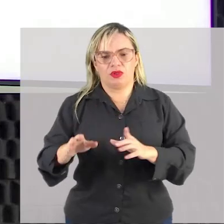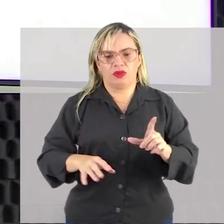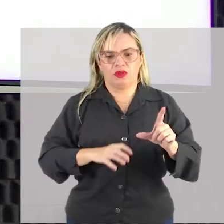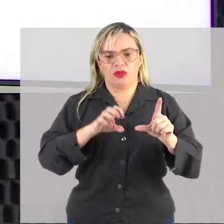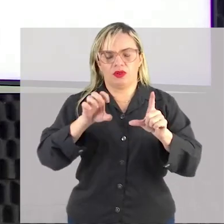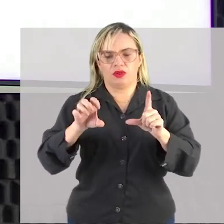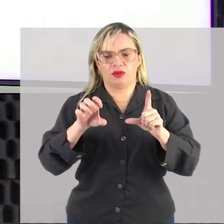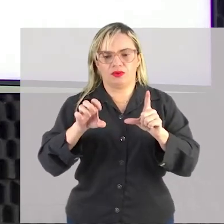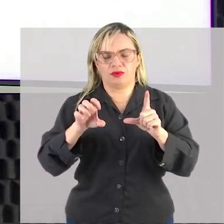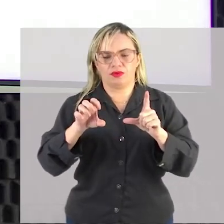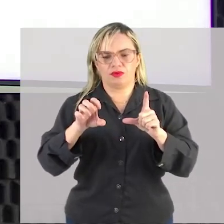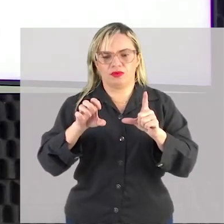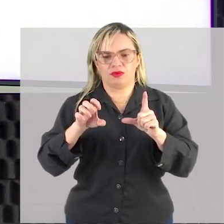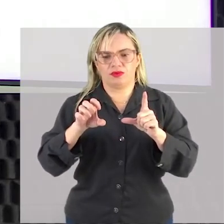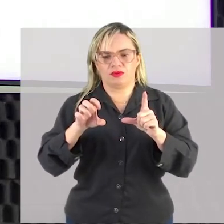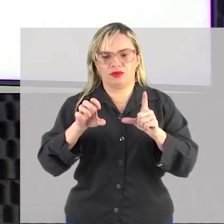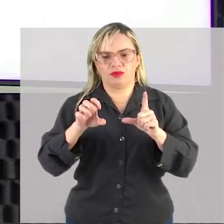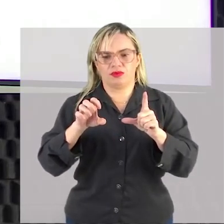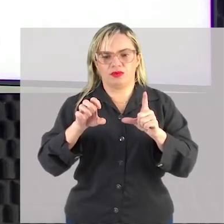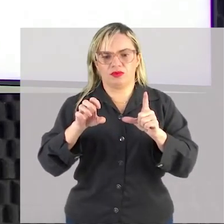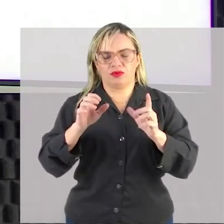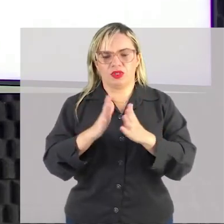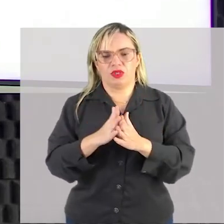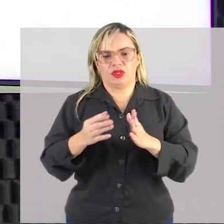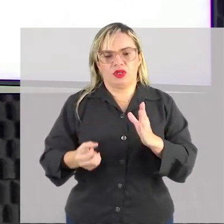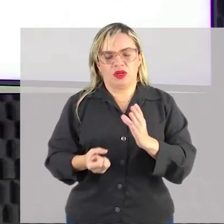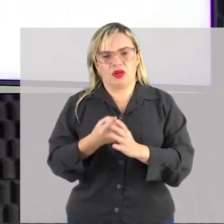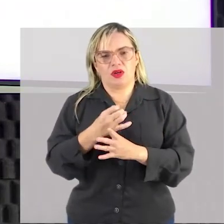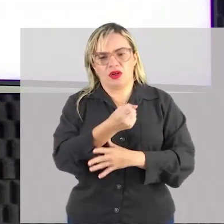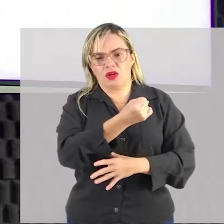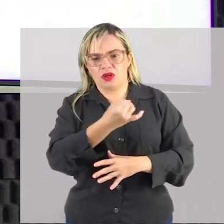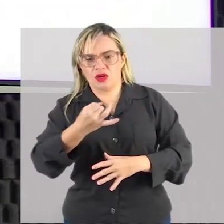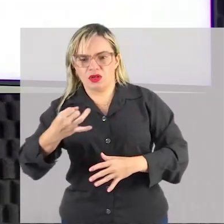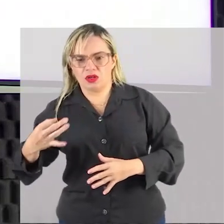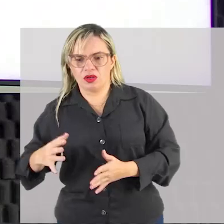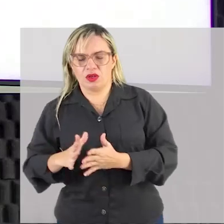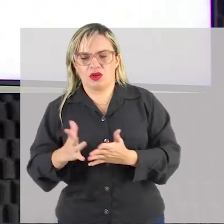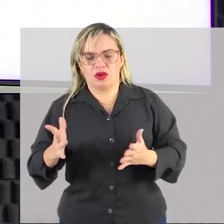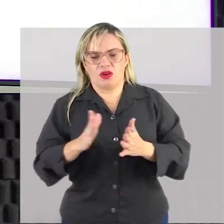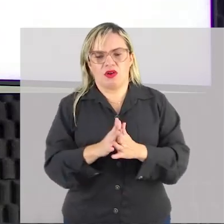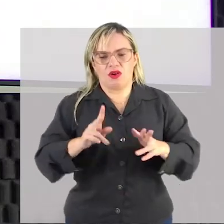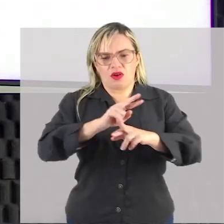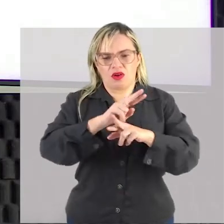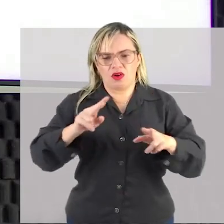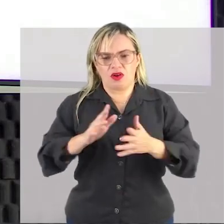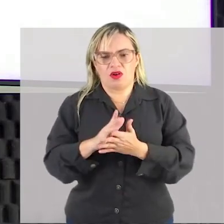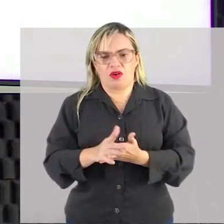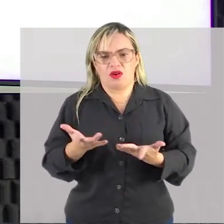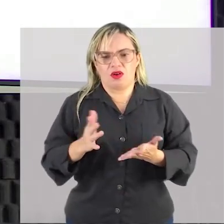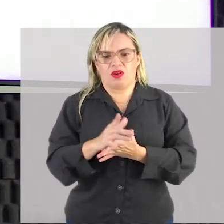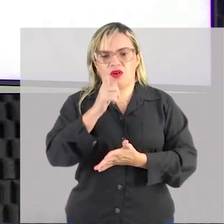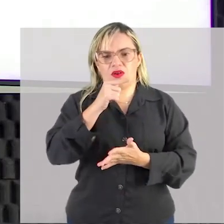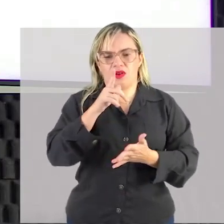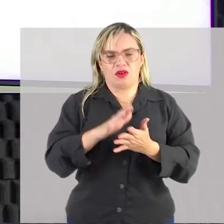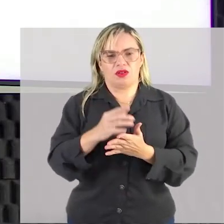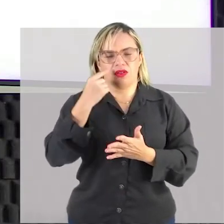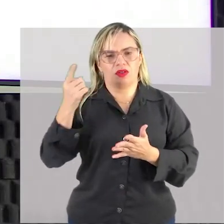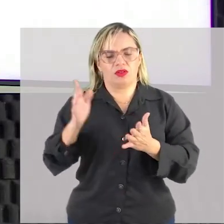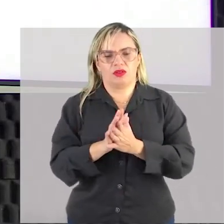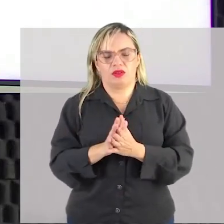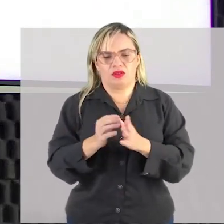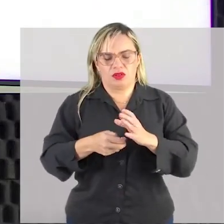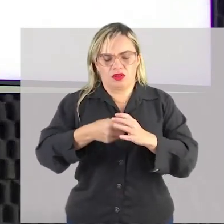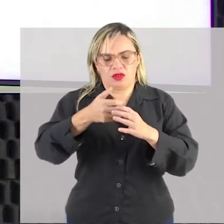Formação de uma quantidade significativa de água. Não, gente, olha só. O texto está falando sobre o vazamento do gás. Então, não tem o